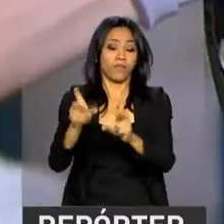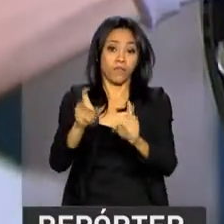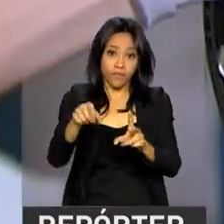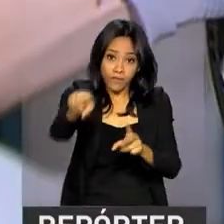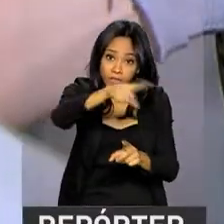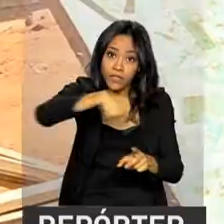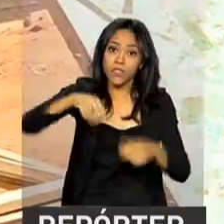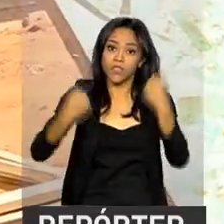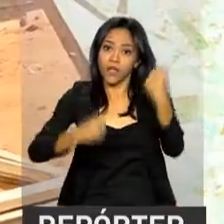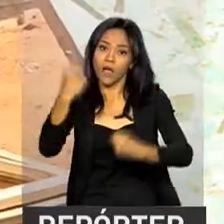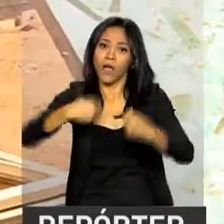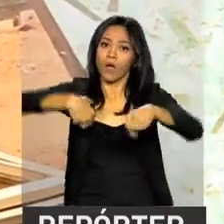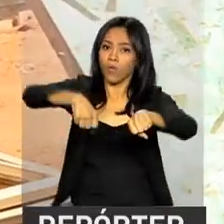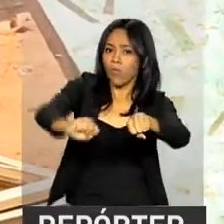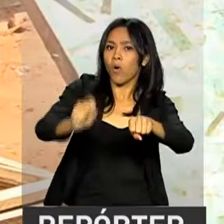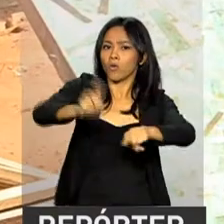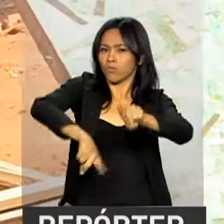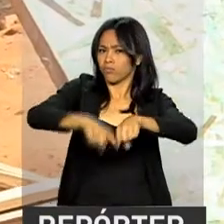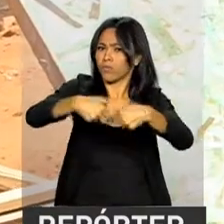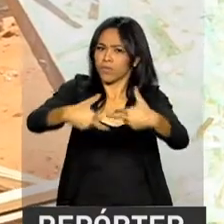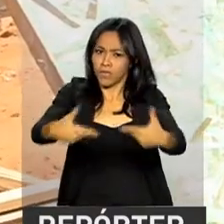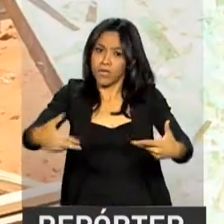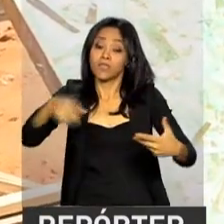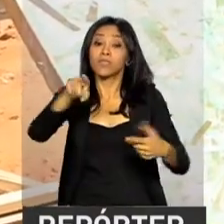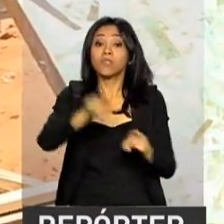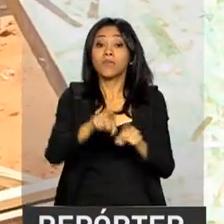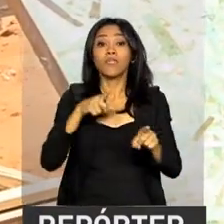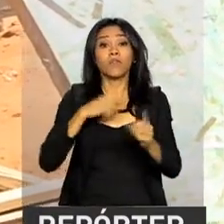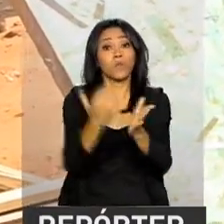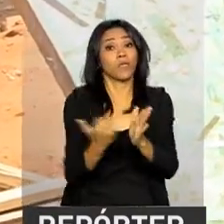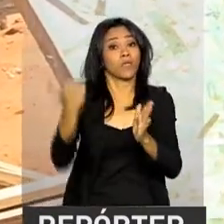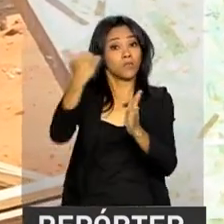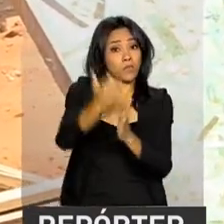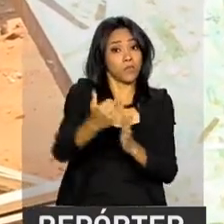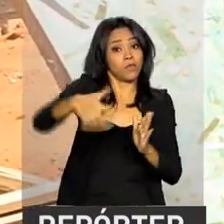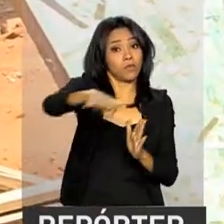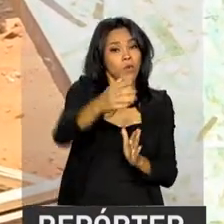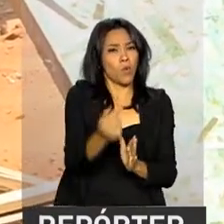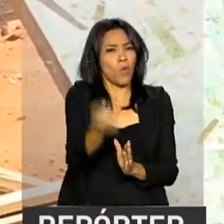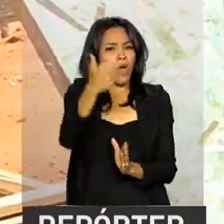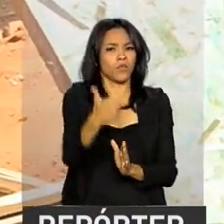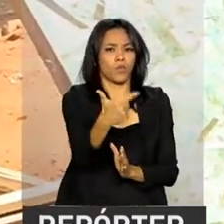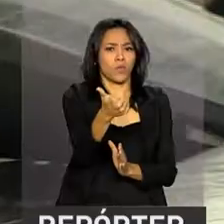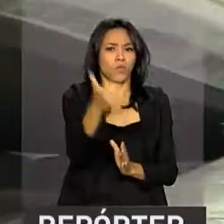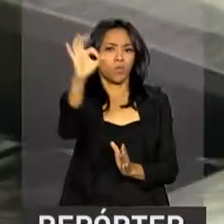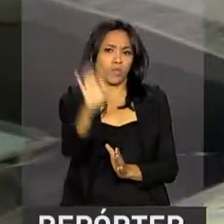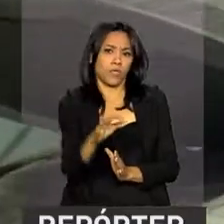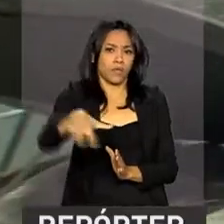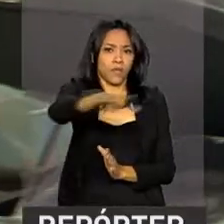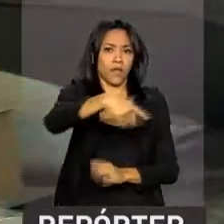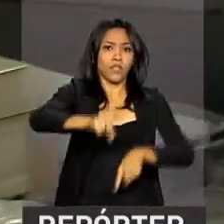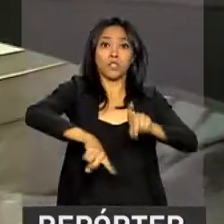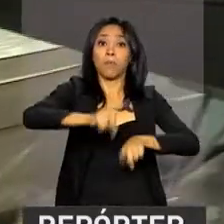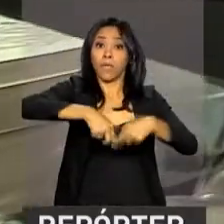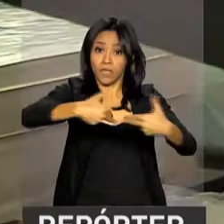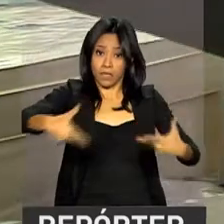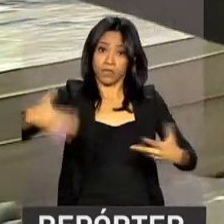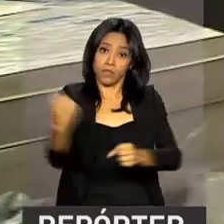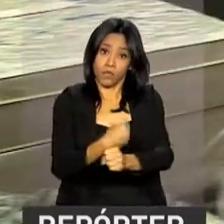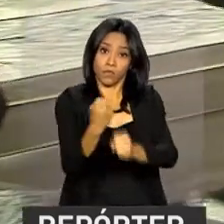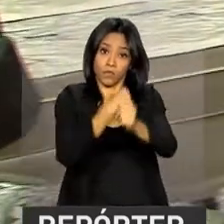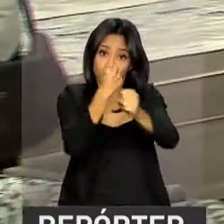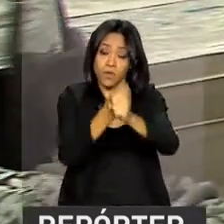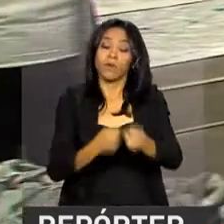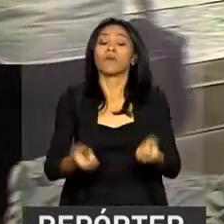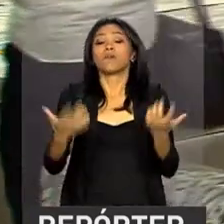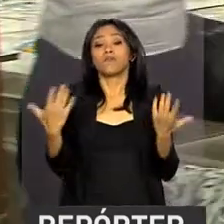e peças e o crescimento que passa dos 12 por cento no setor de materiais de construção para o ibge é 2017 tem